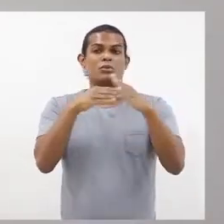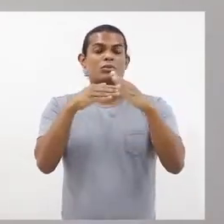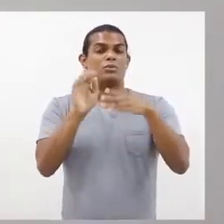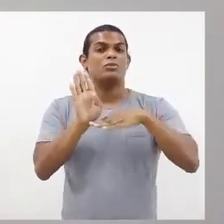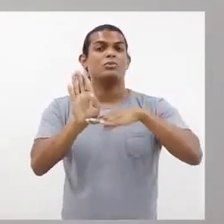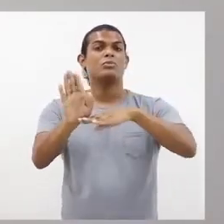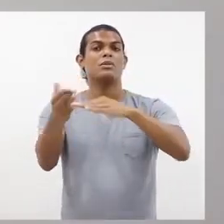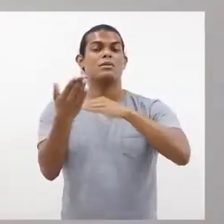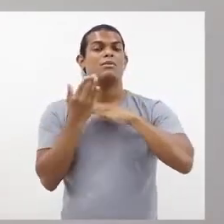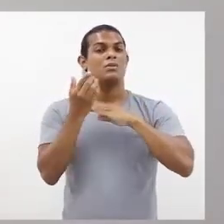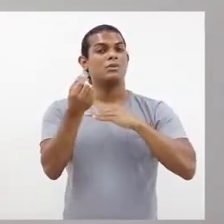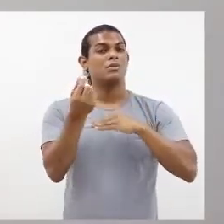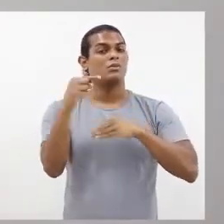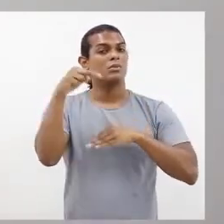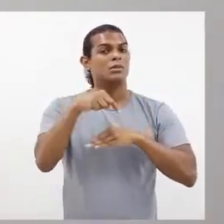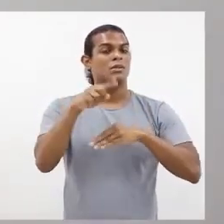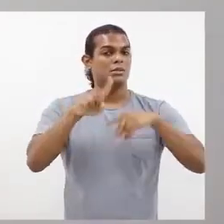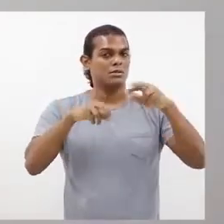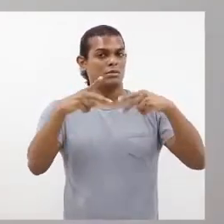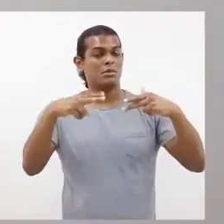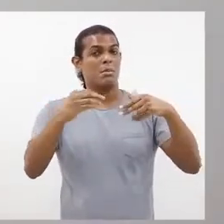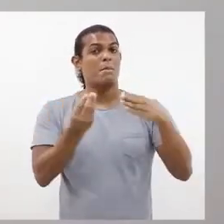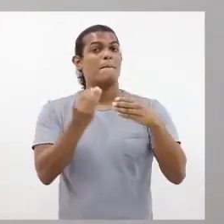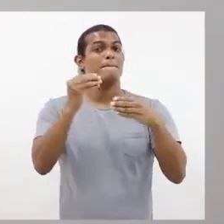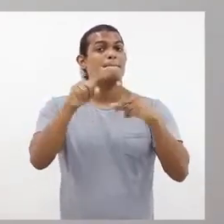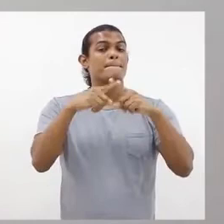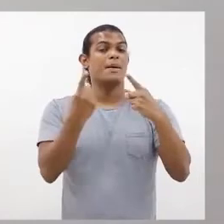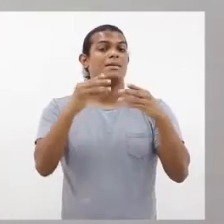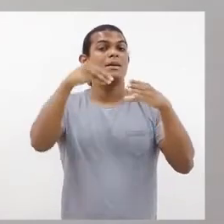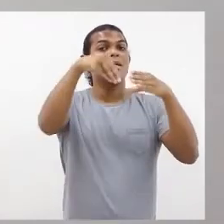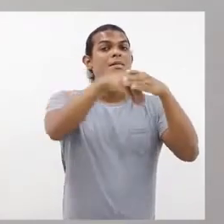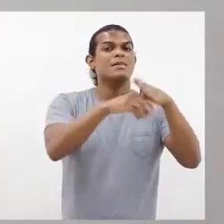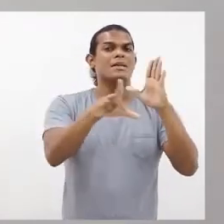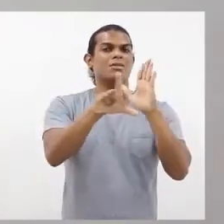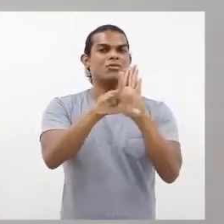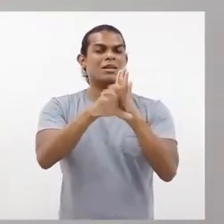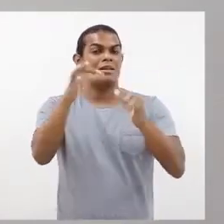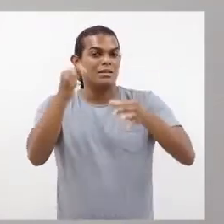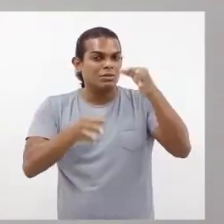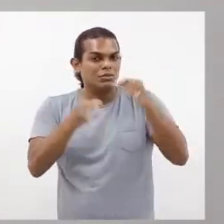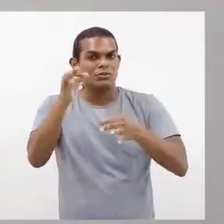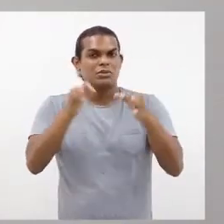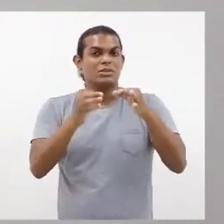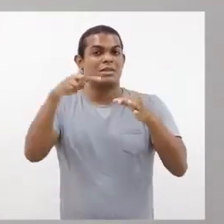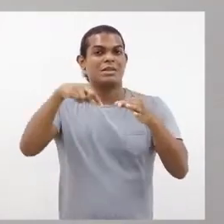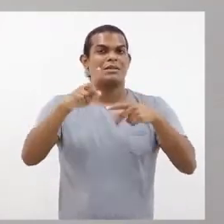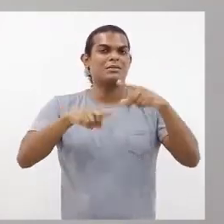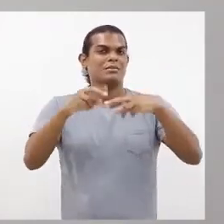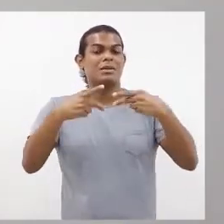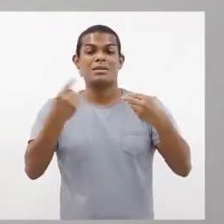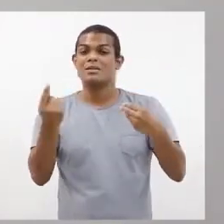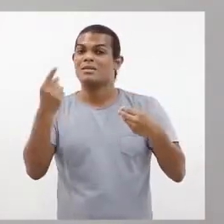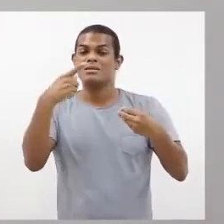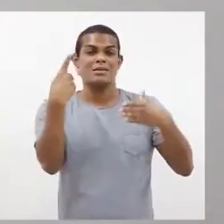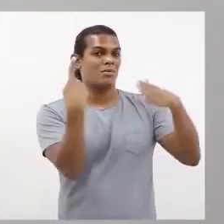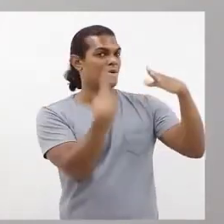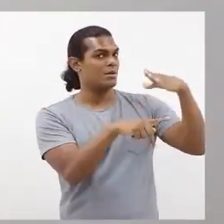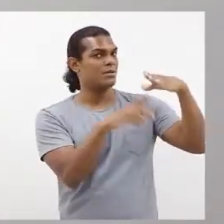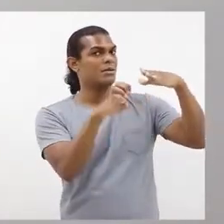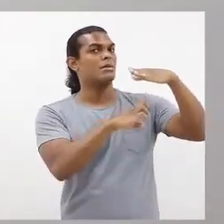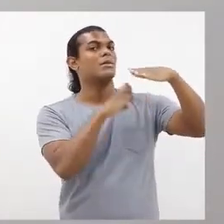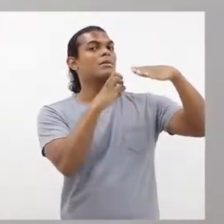bem, mas em forma jurídica esse bem não é da empresa, ele é na verdade